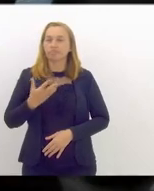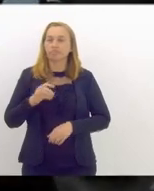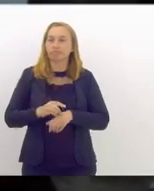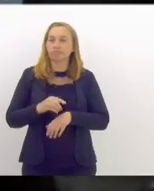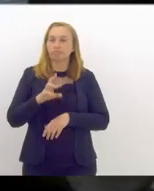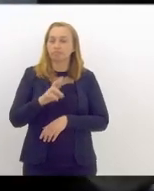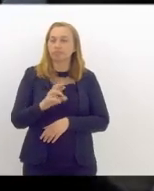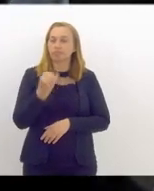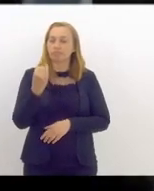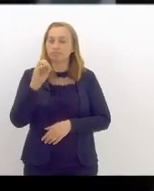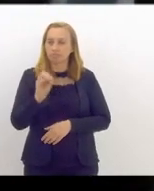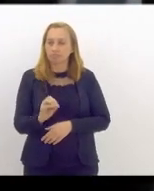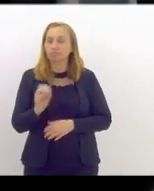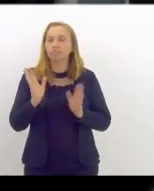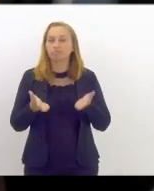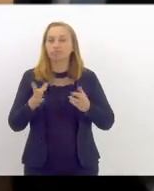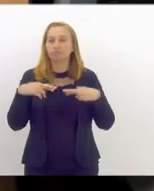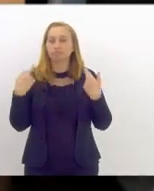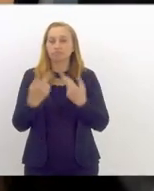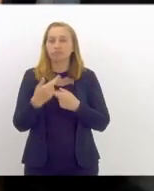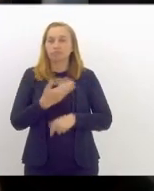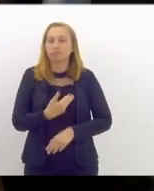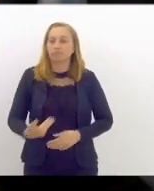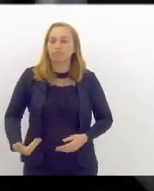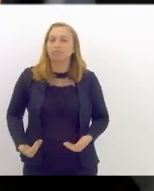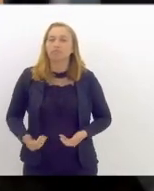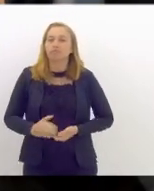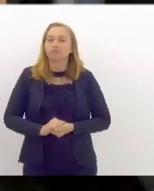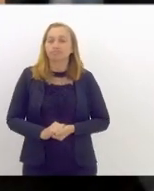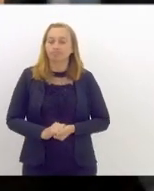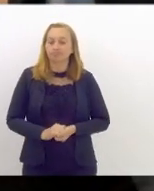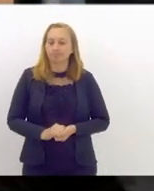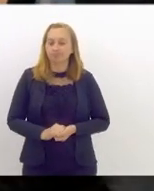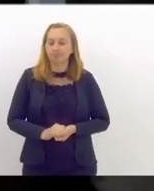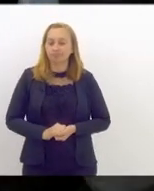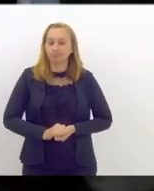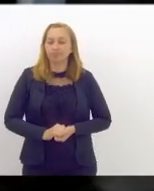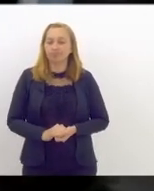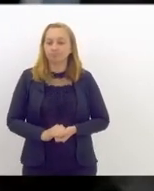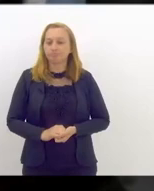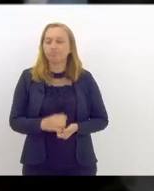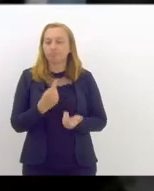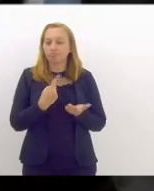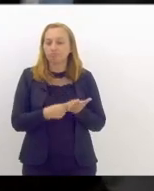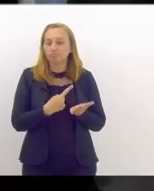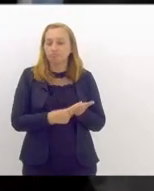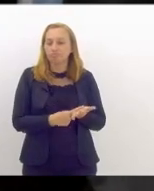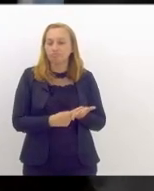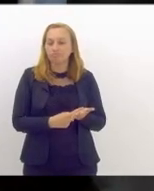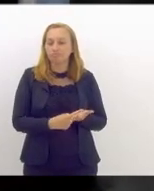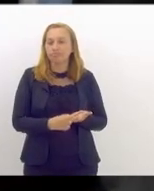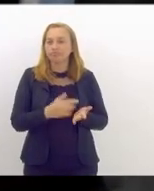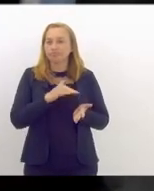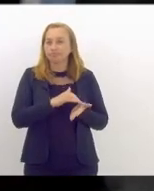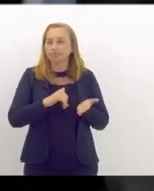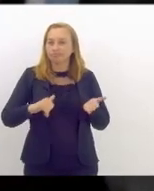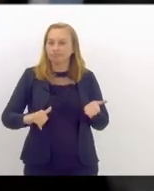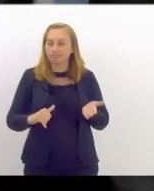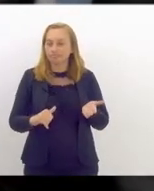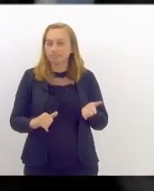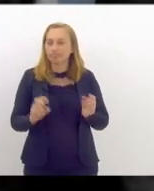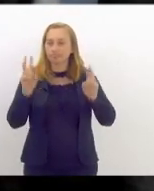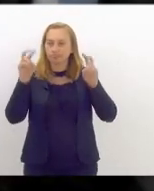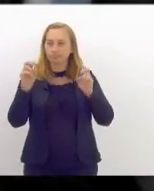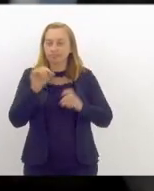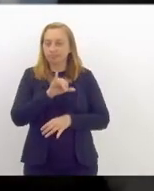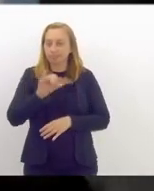hoje nós tivemos uma audiência e fizemos uma acordo da retirada da questão